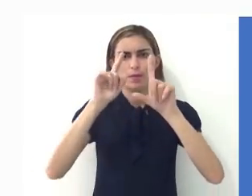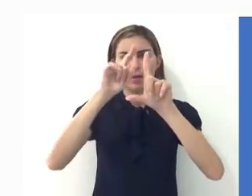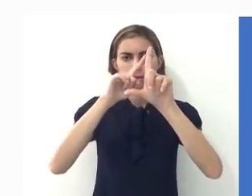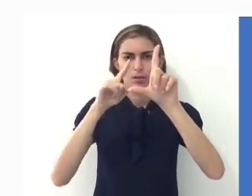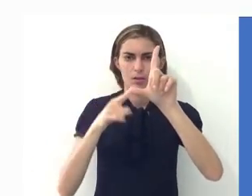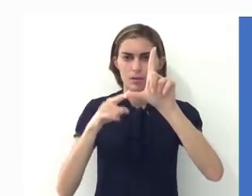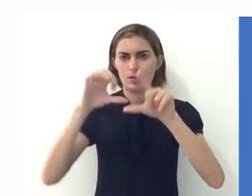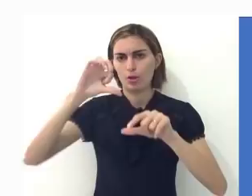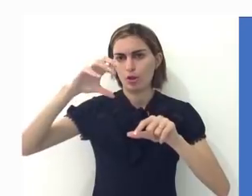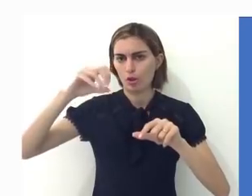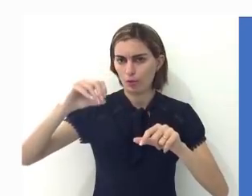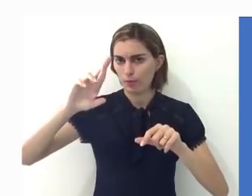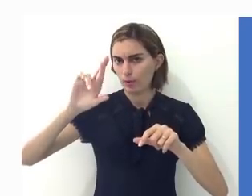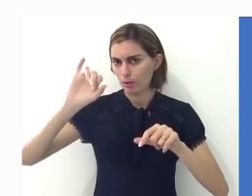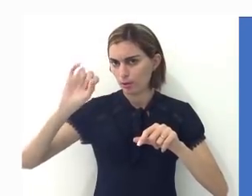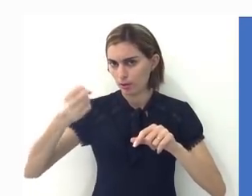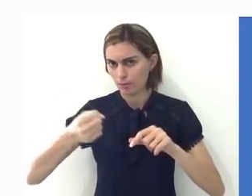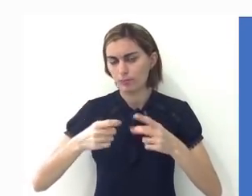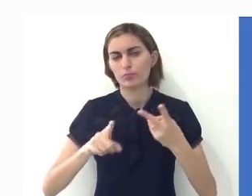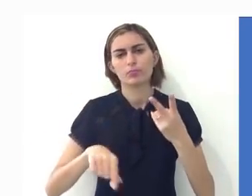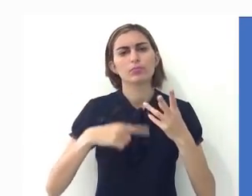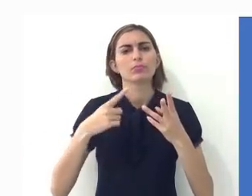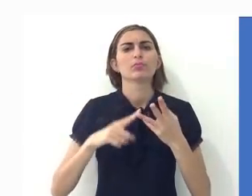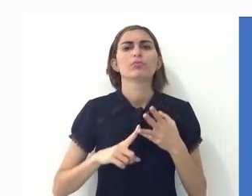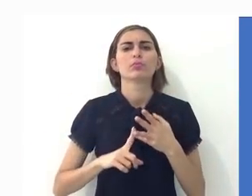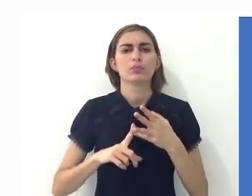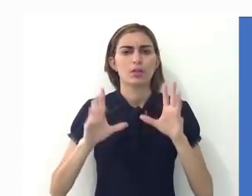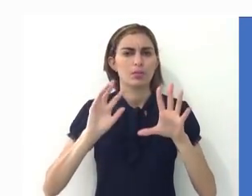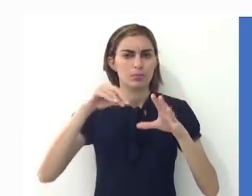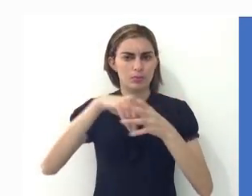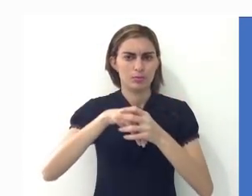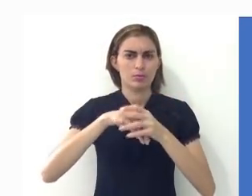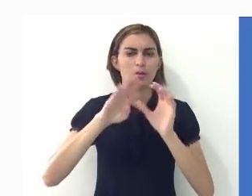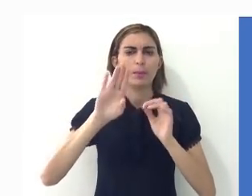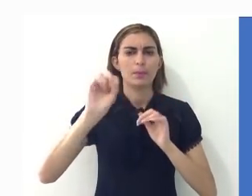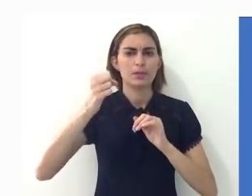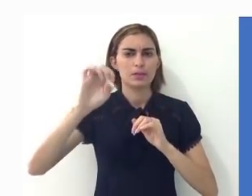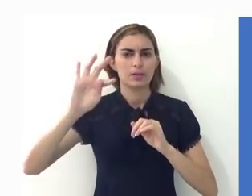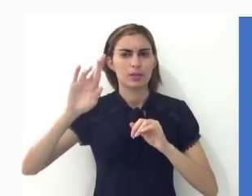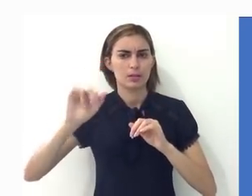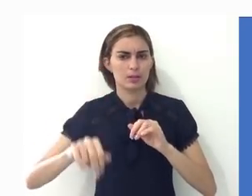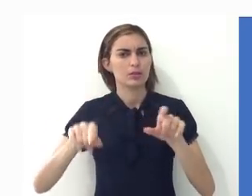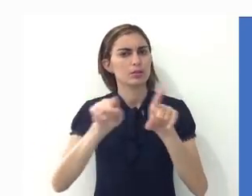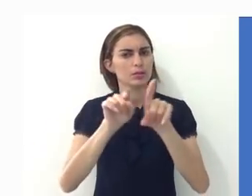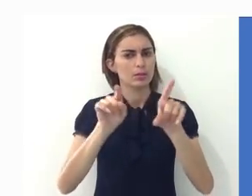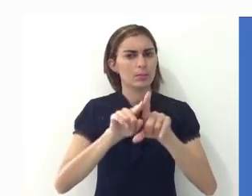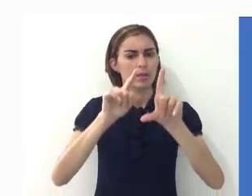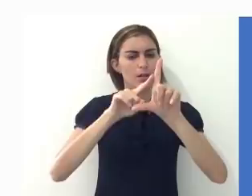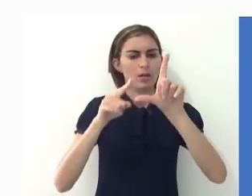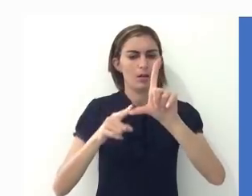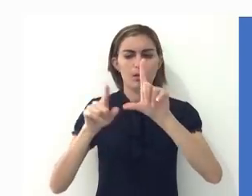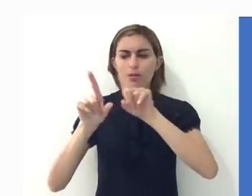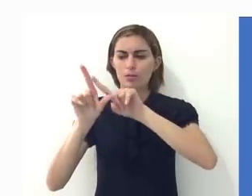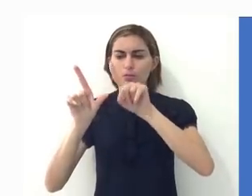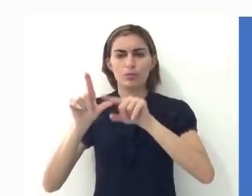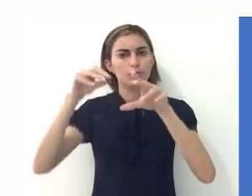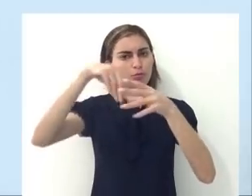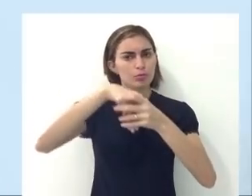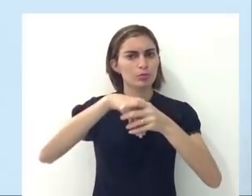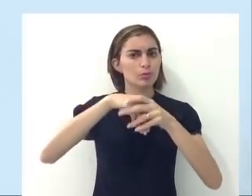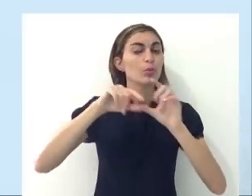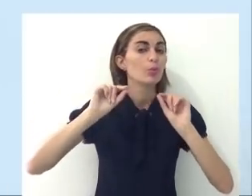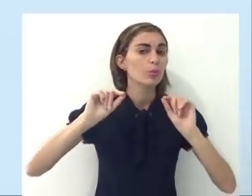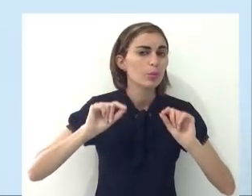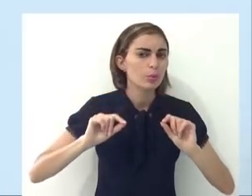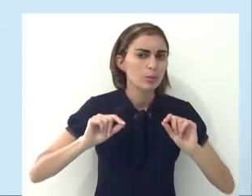ângulo de 90 graus, ou seja, são perpendiculares, e estão contidas na bissetriz também dos ângulos internos. O que é